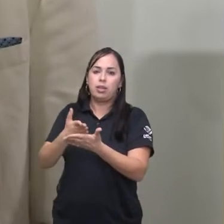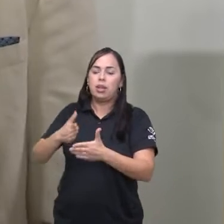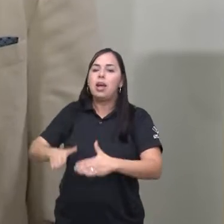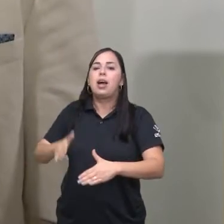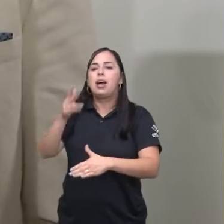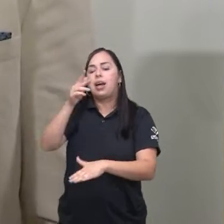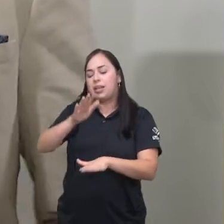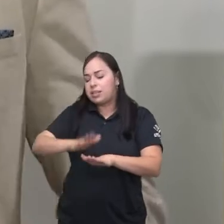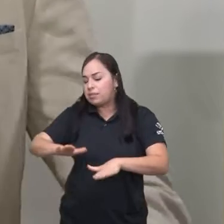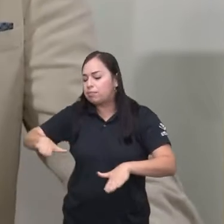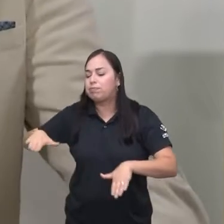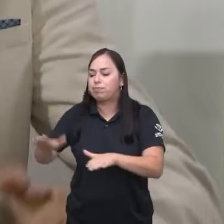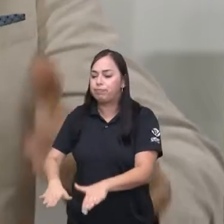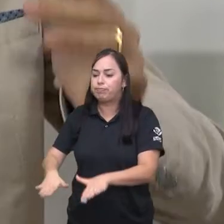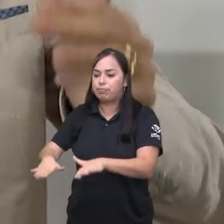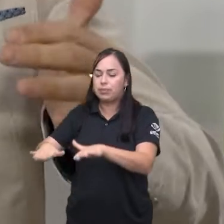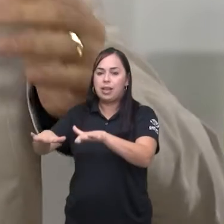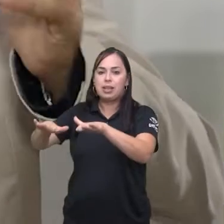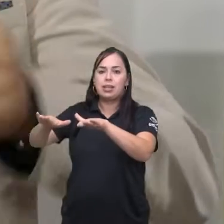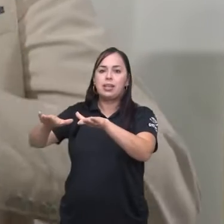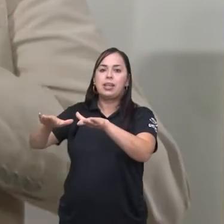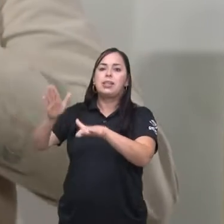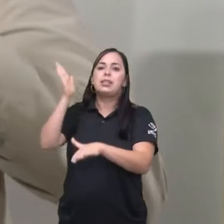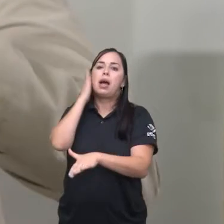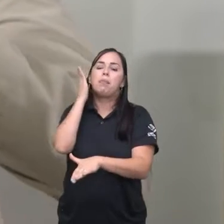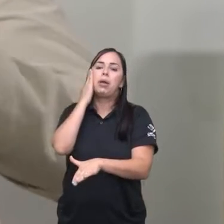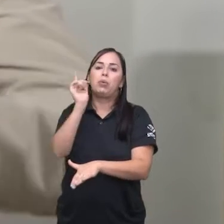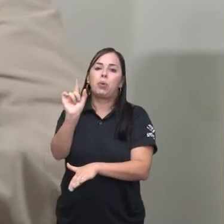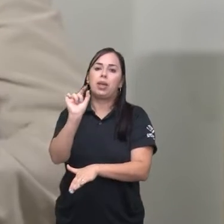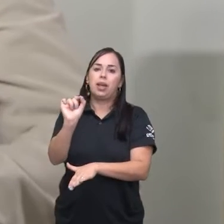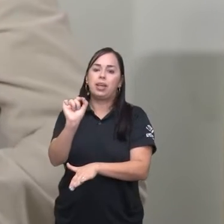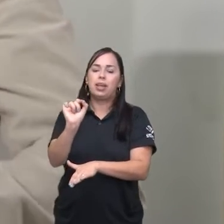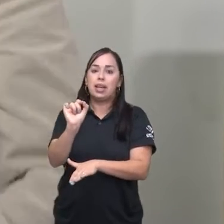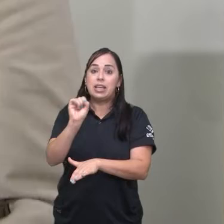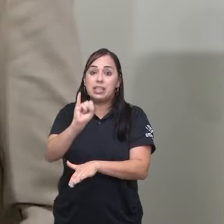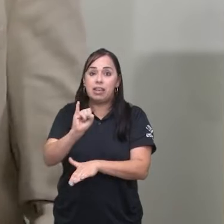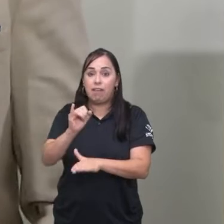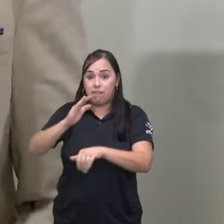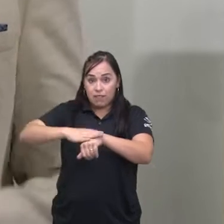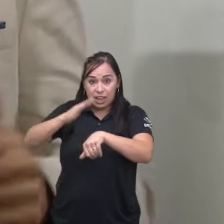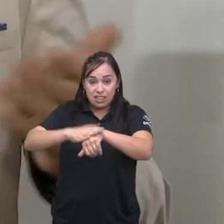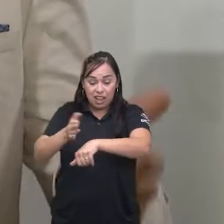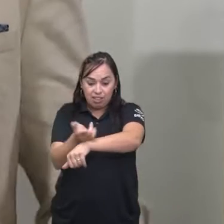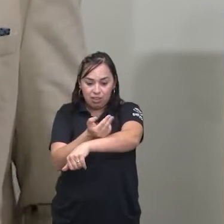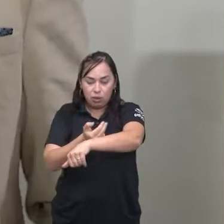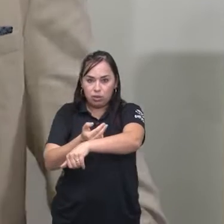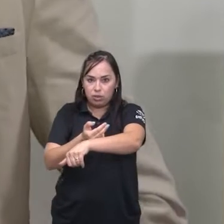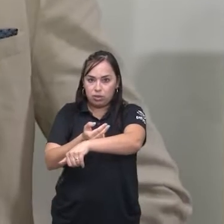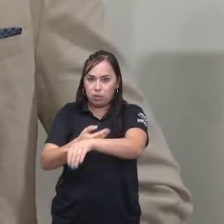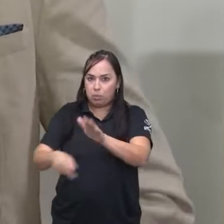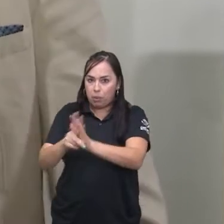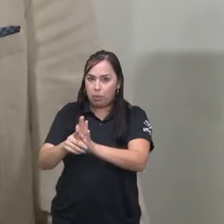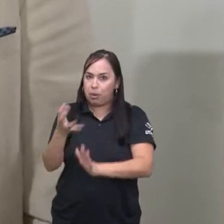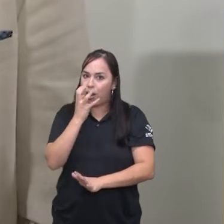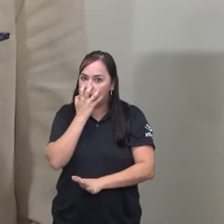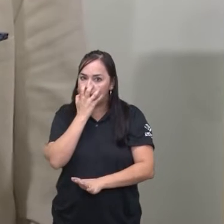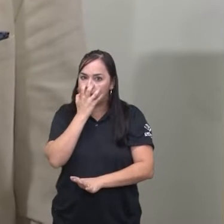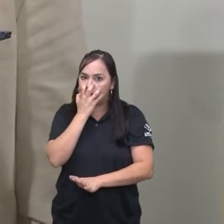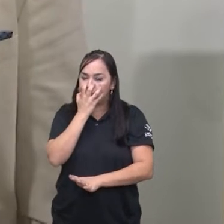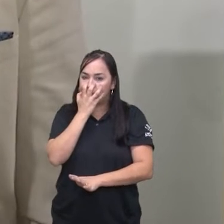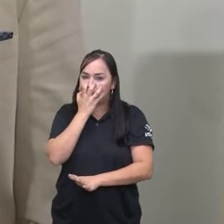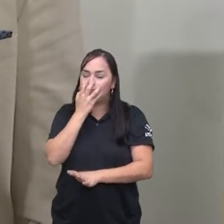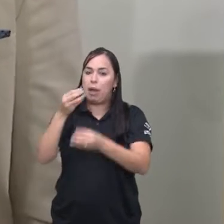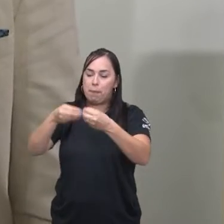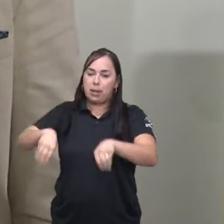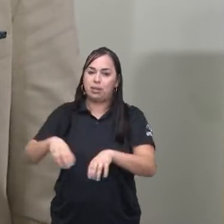junto às escolas públicas, que as crianças crescendo, sabendo que não faz bem para o animal, ele vai ser um adulto que com certeza não fará